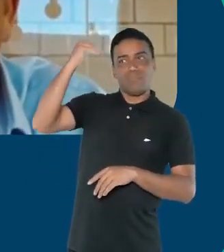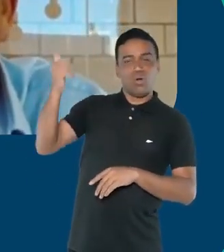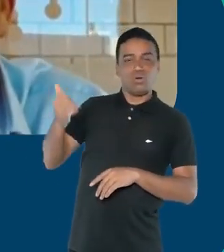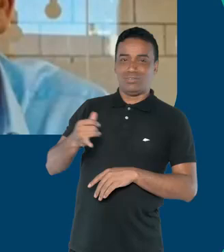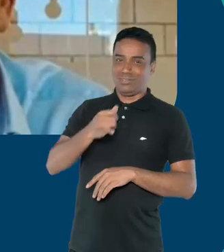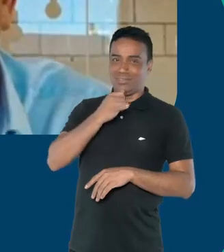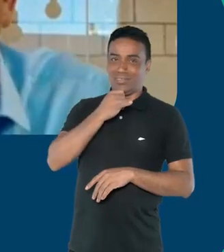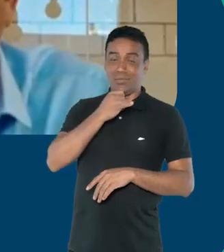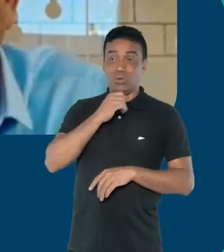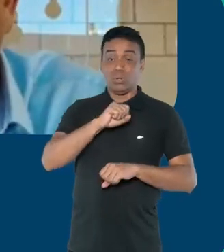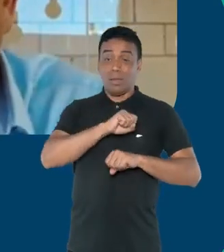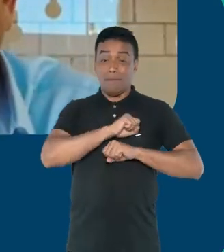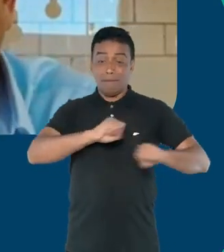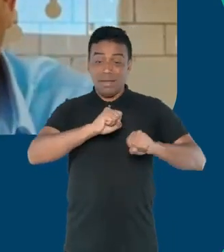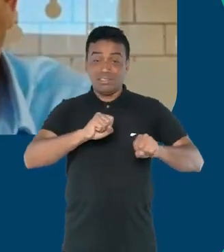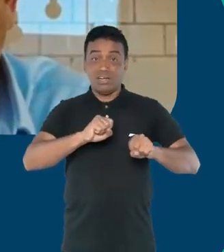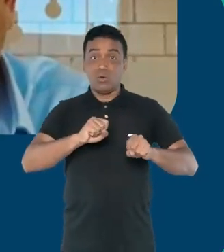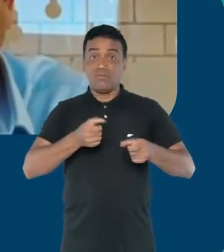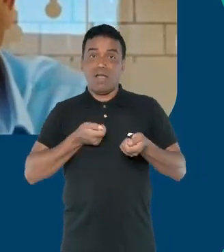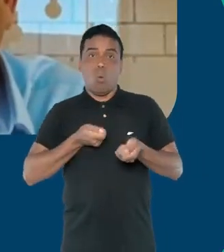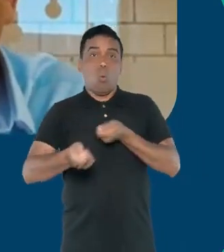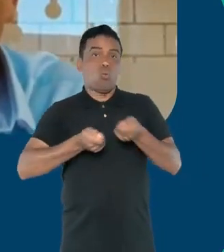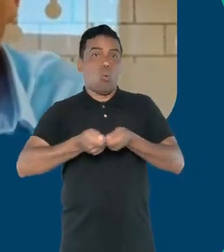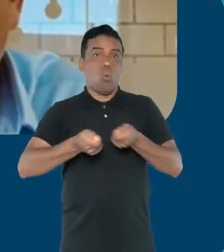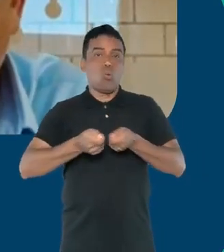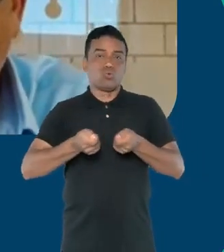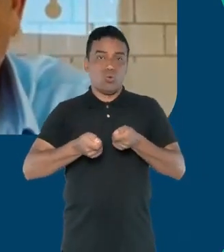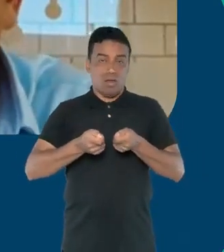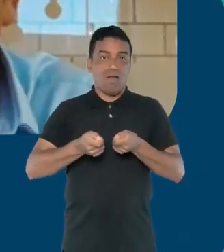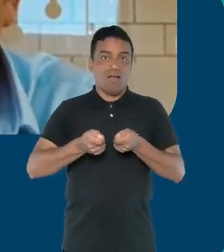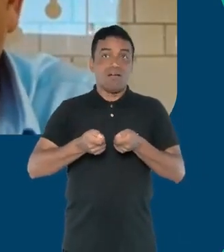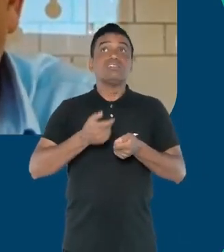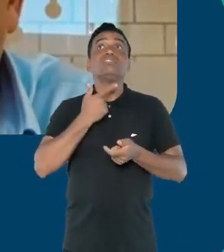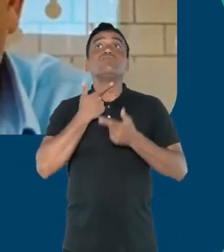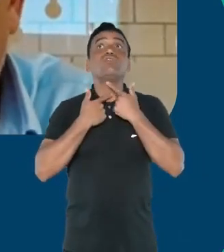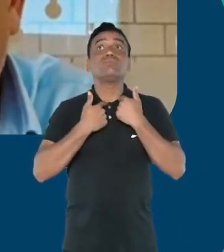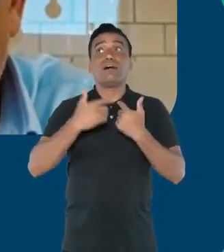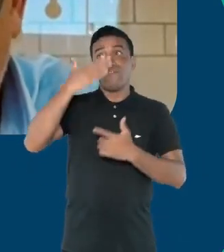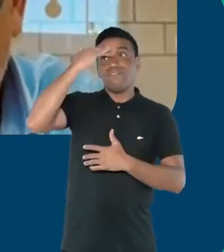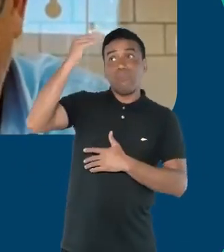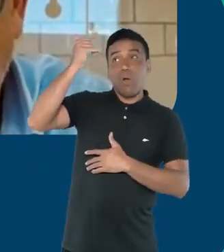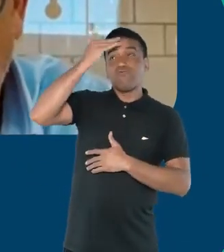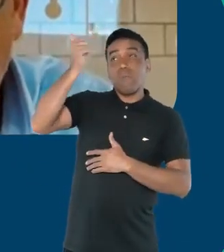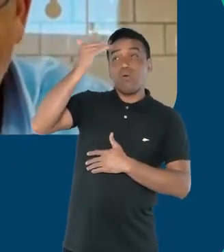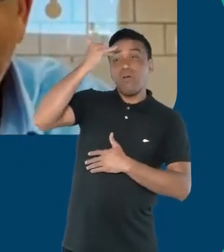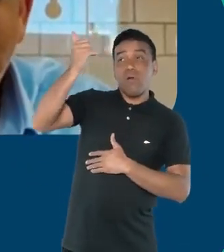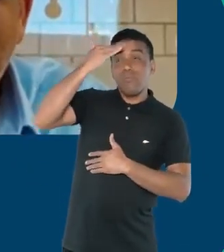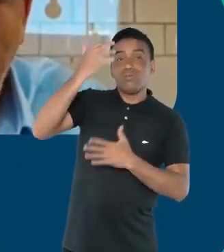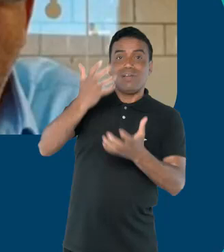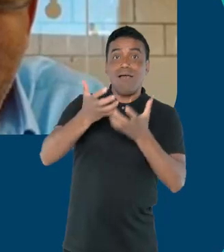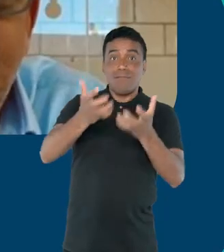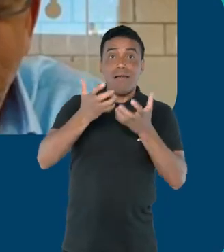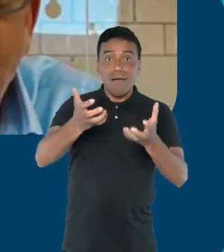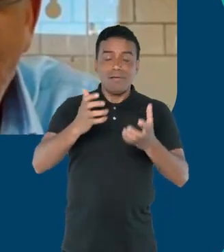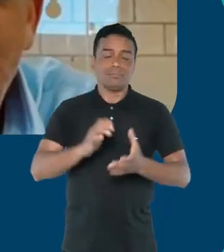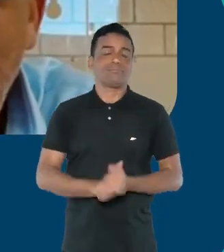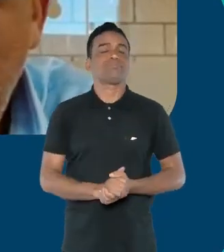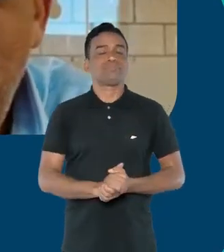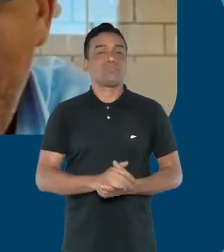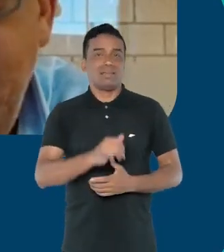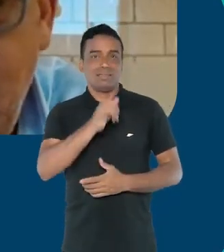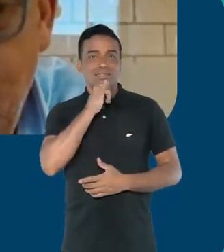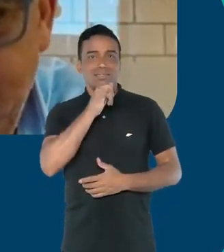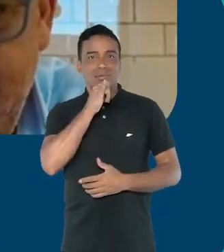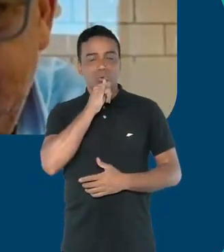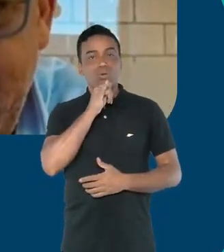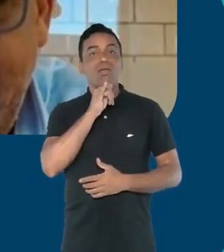né, poderia conter esse afã de ser famoso a qualquer preço? Por exemplo, o amor